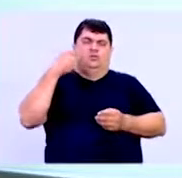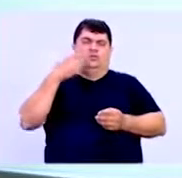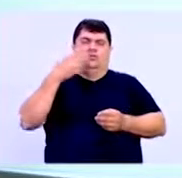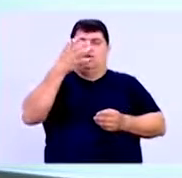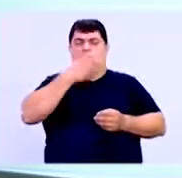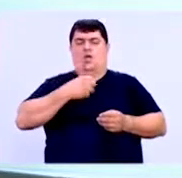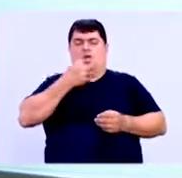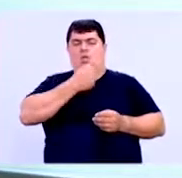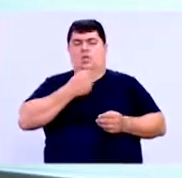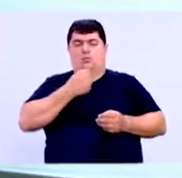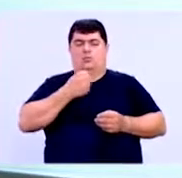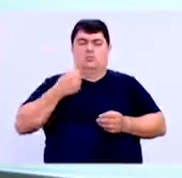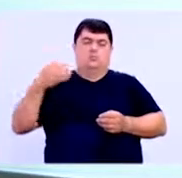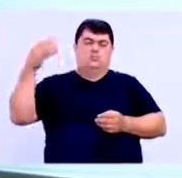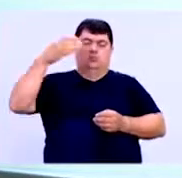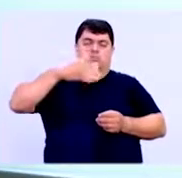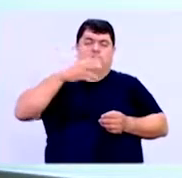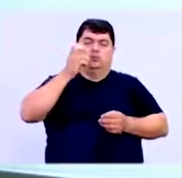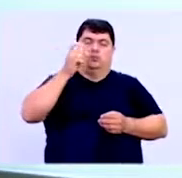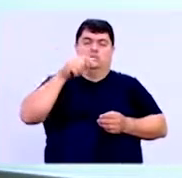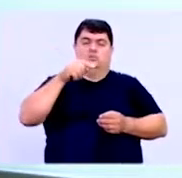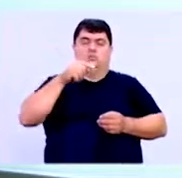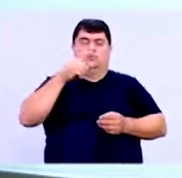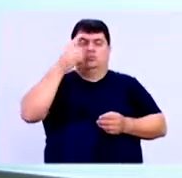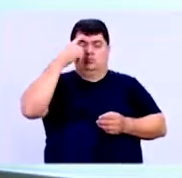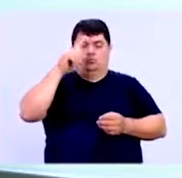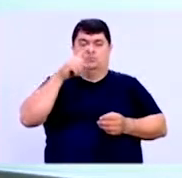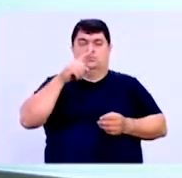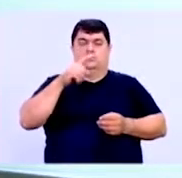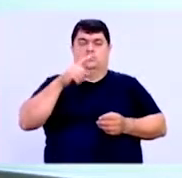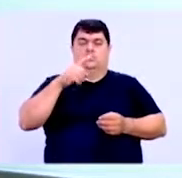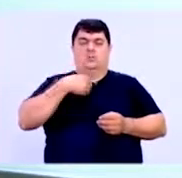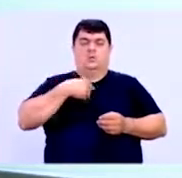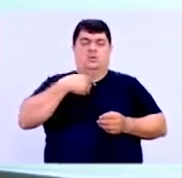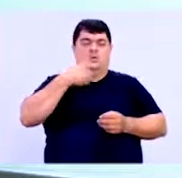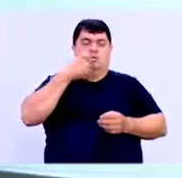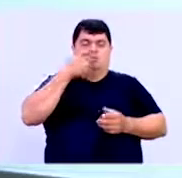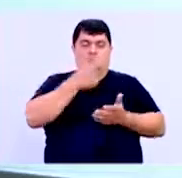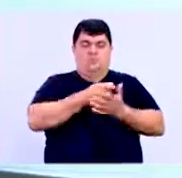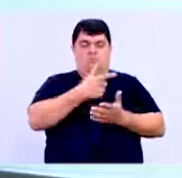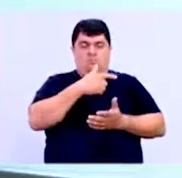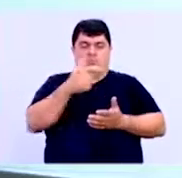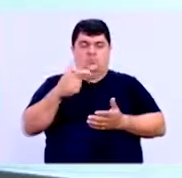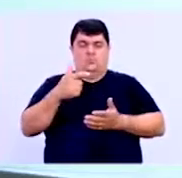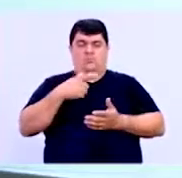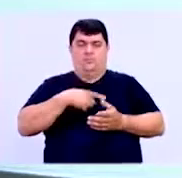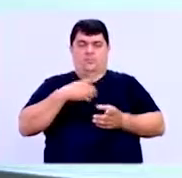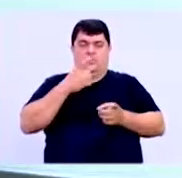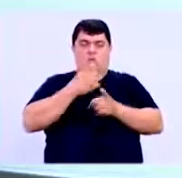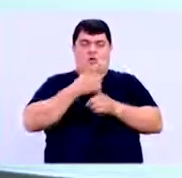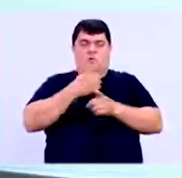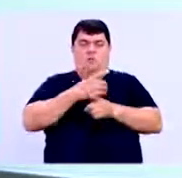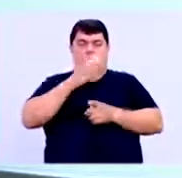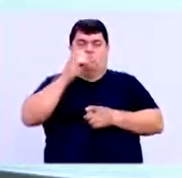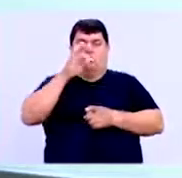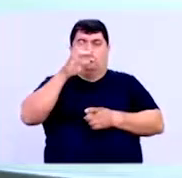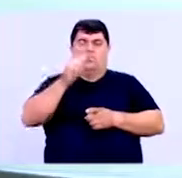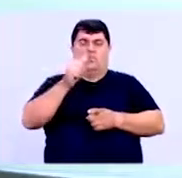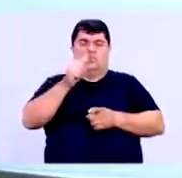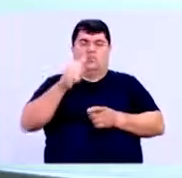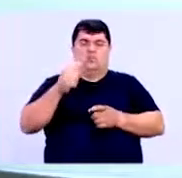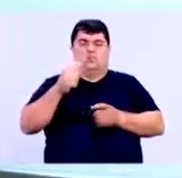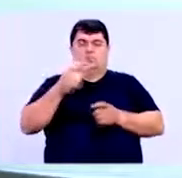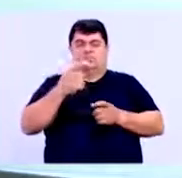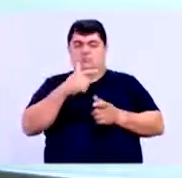cantor. Deu R$5.000 de diária lá no hotel. Em vez de ela me pagar, a gente faz um encontro de contas. Nem ela me deve, nem eu